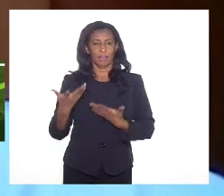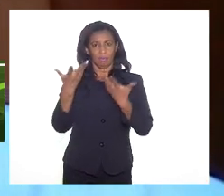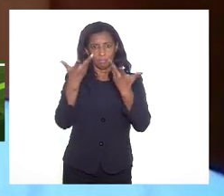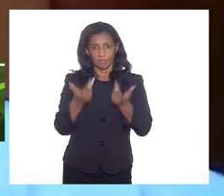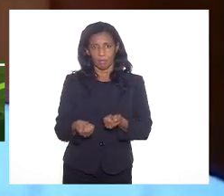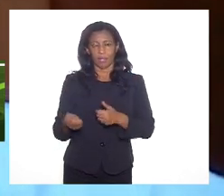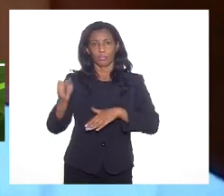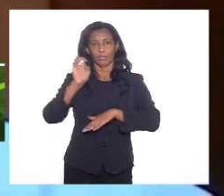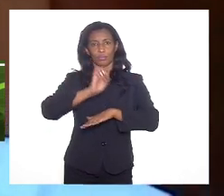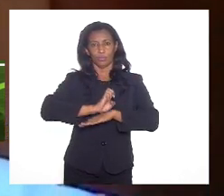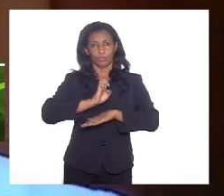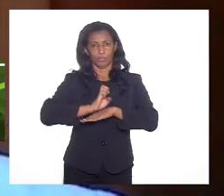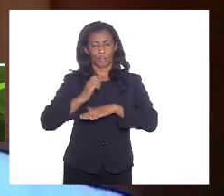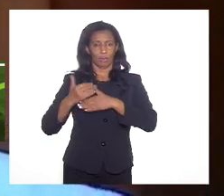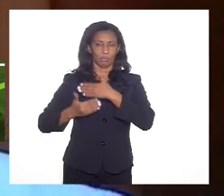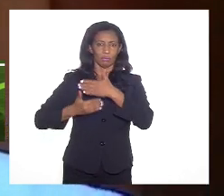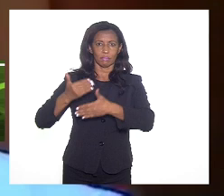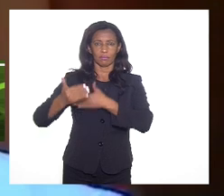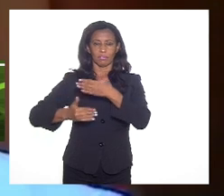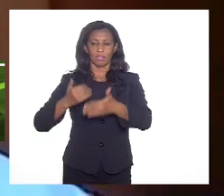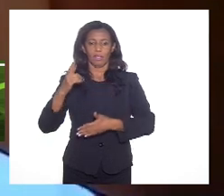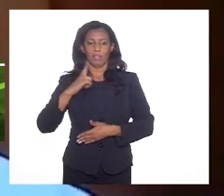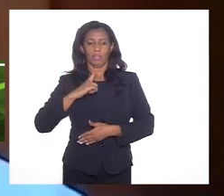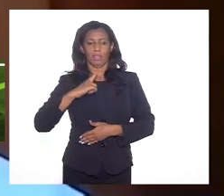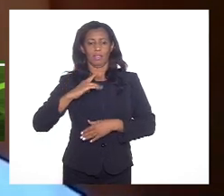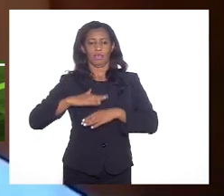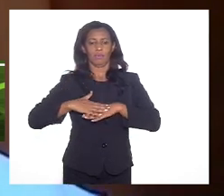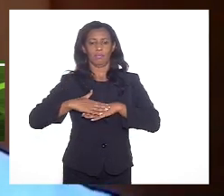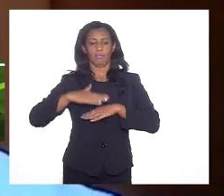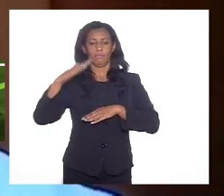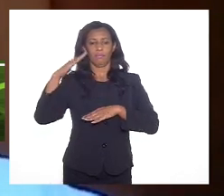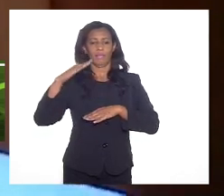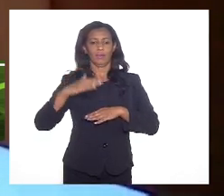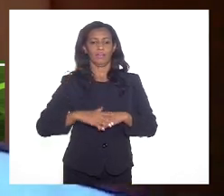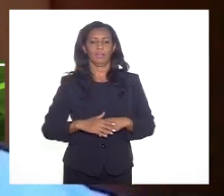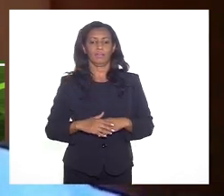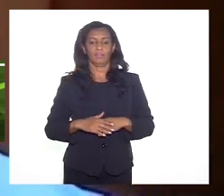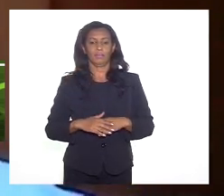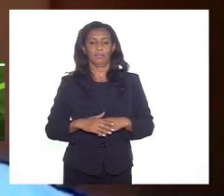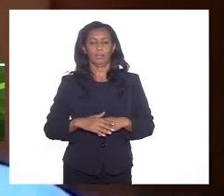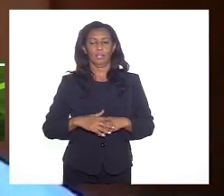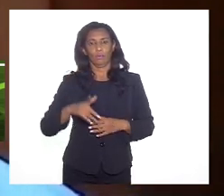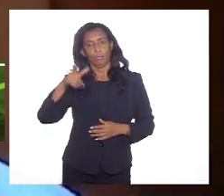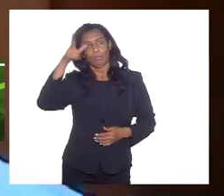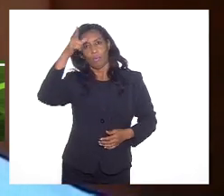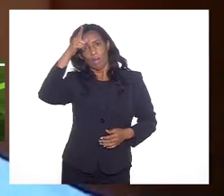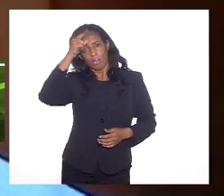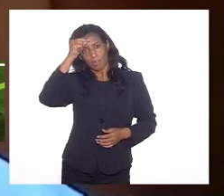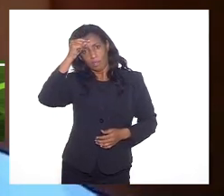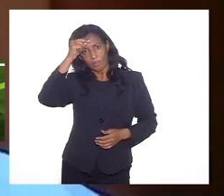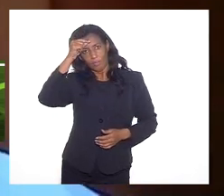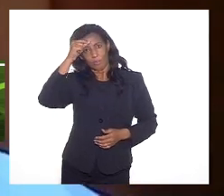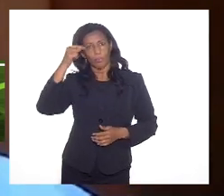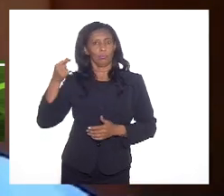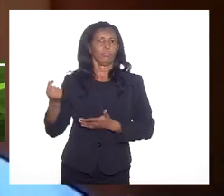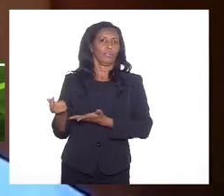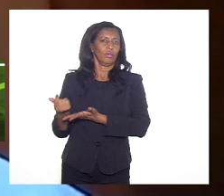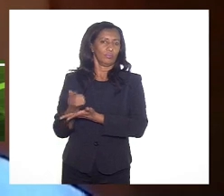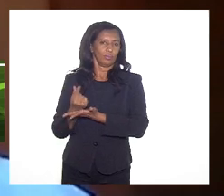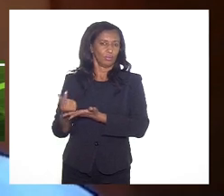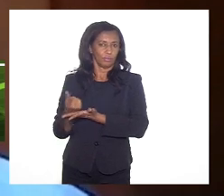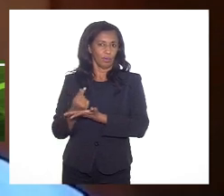que o estado, ao longo de um certo tempo, tenha no máximo, digamos, um respiro, um alívio de caixa, mas o nosso